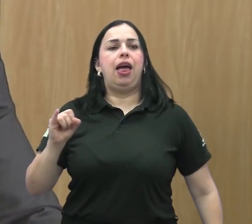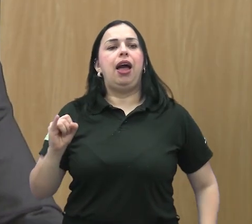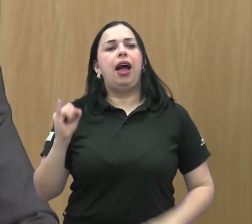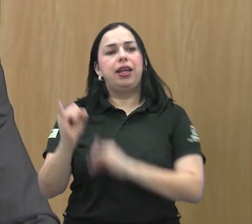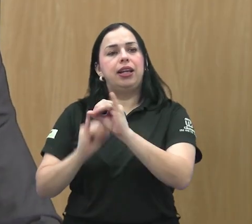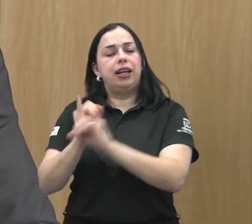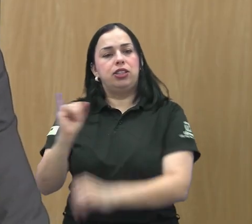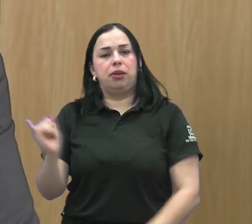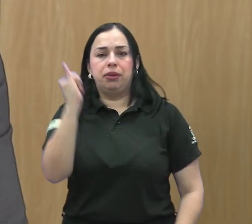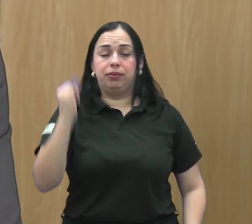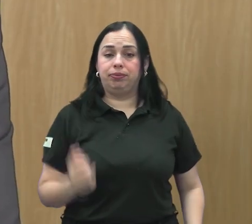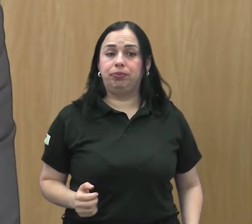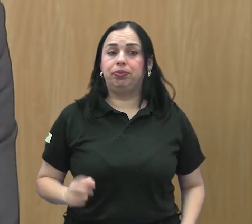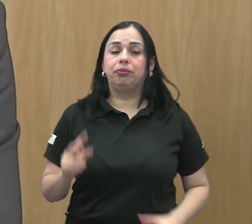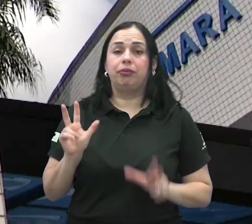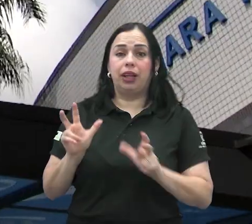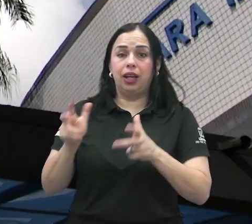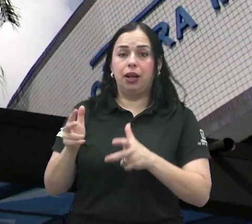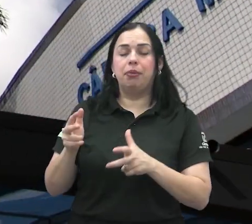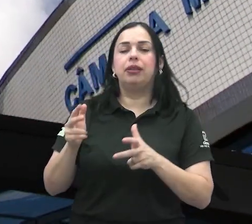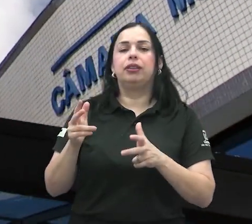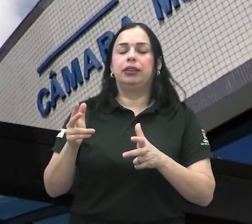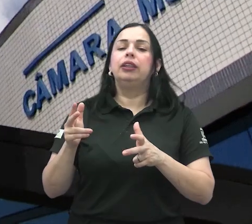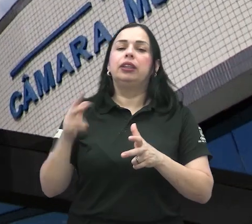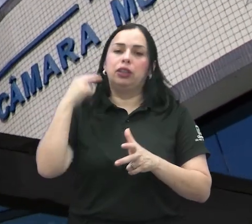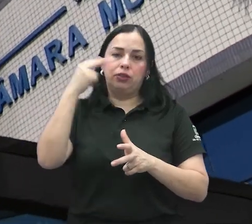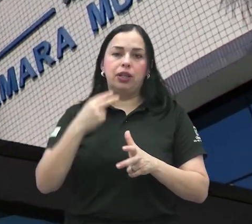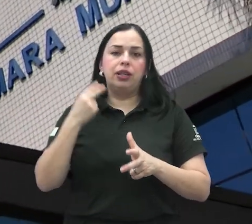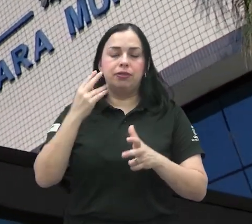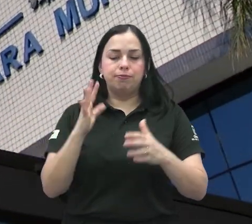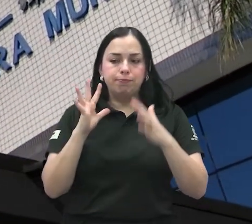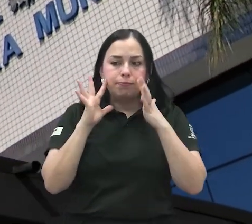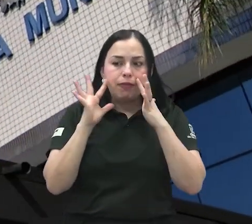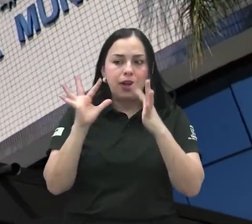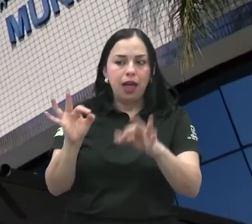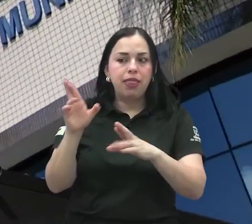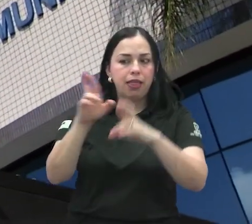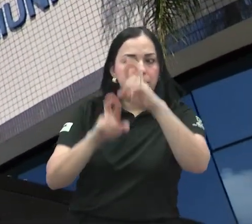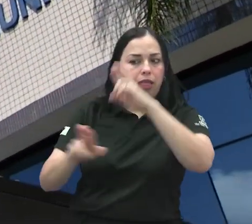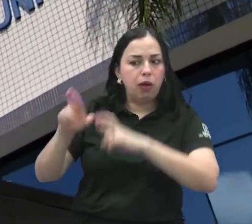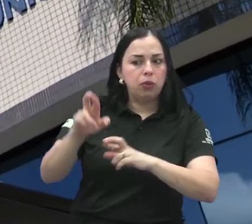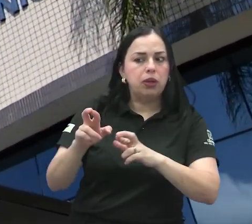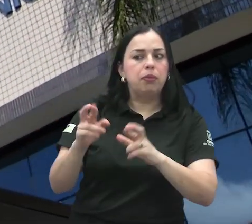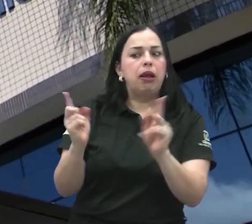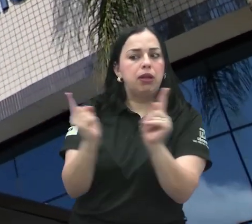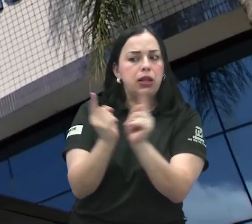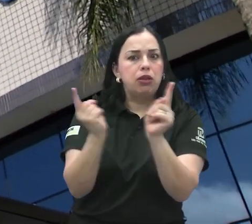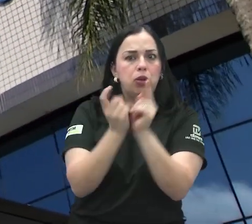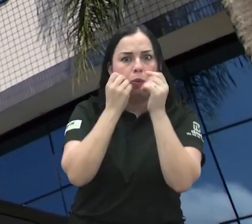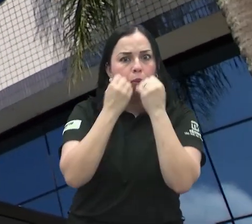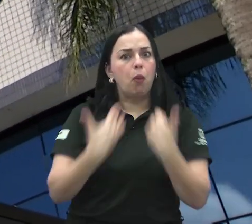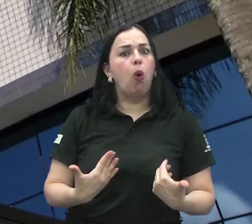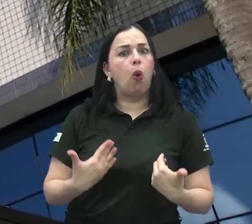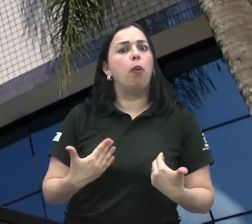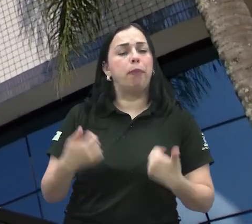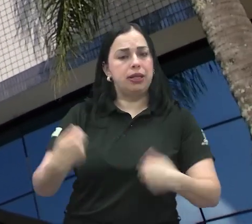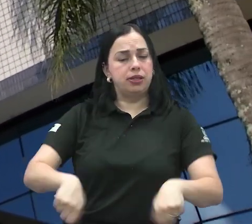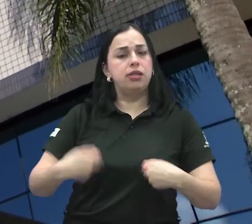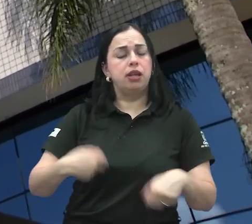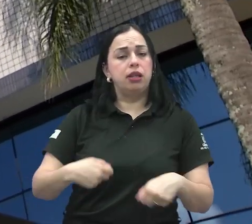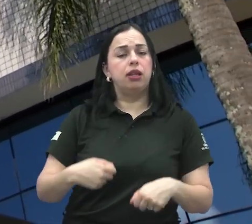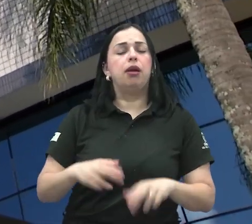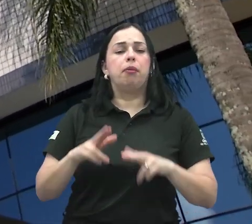pelo próprio Estado como um serviço essencial. A Câmara de São José se atenta com a qualidade dos serviços públicos essenciais